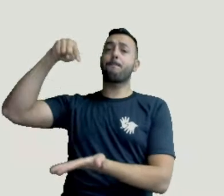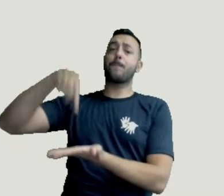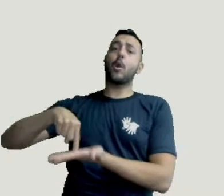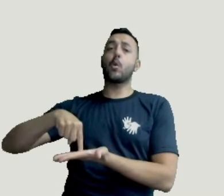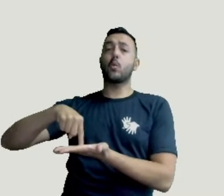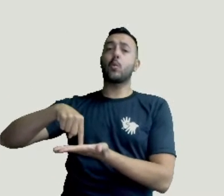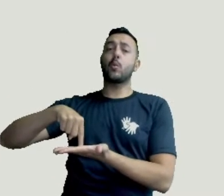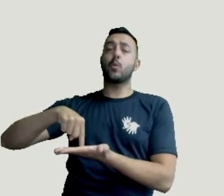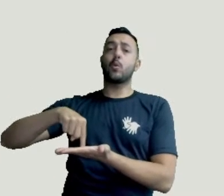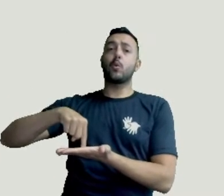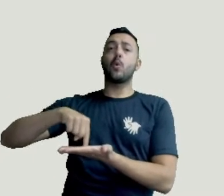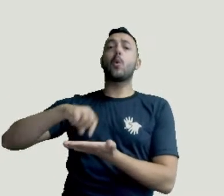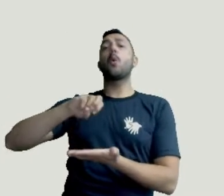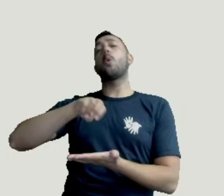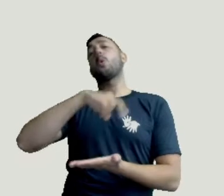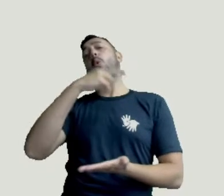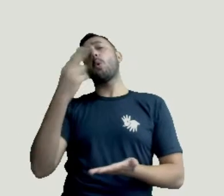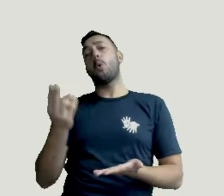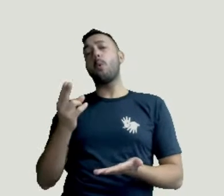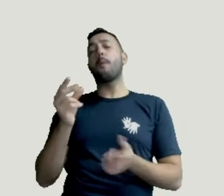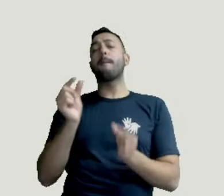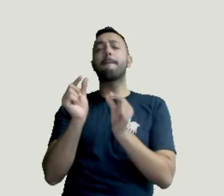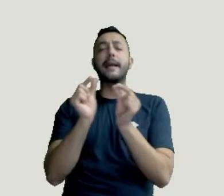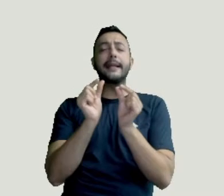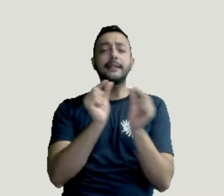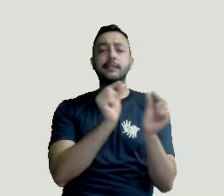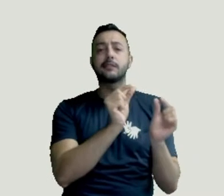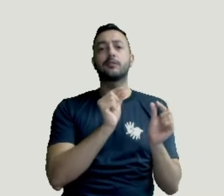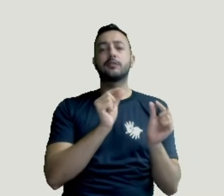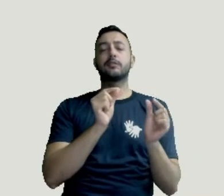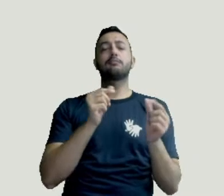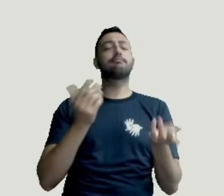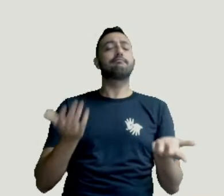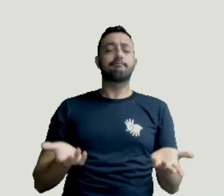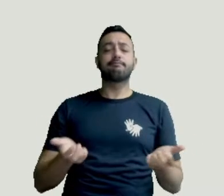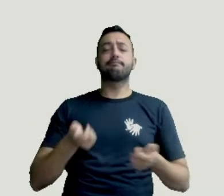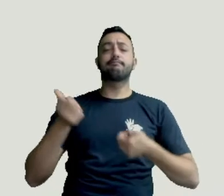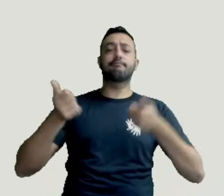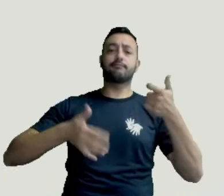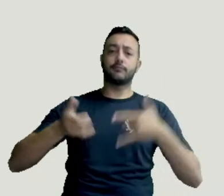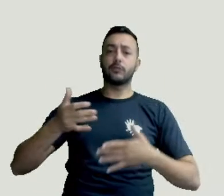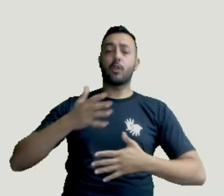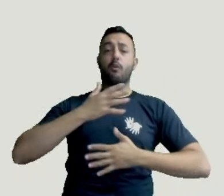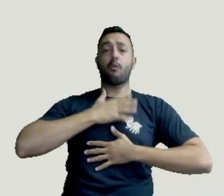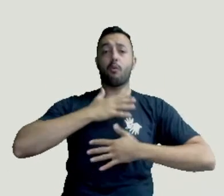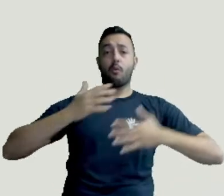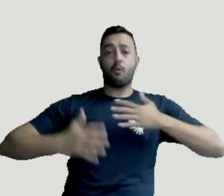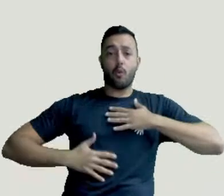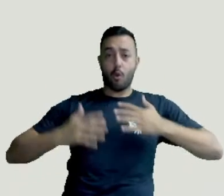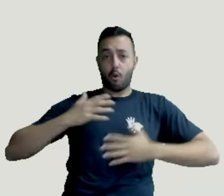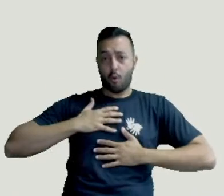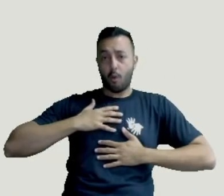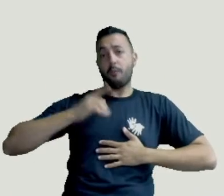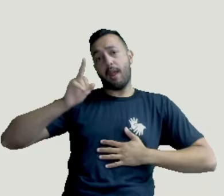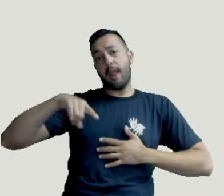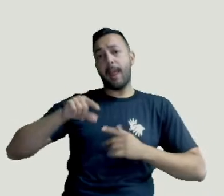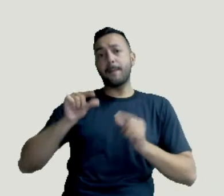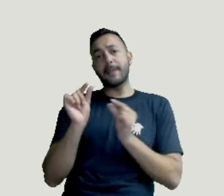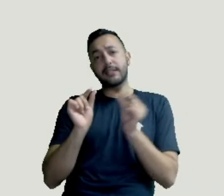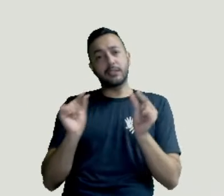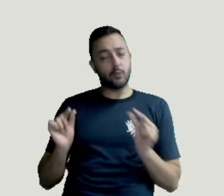material ou partícula. Então, gente, dizemos que um corpo é uma partícula,